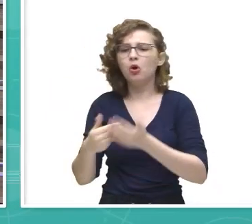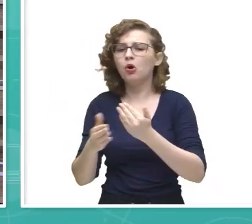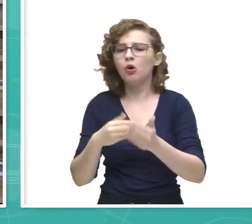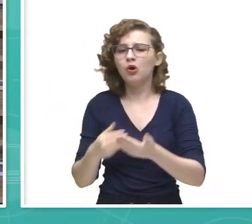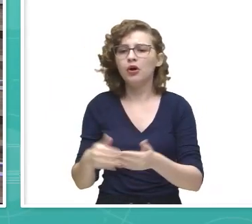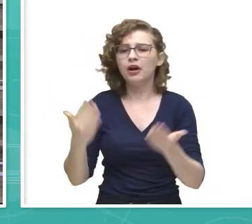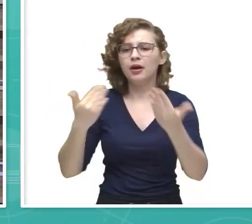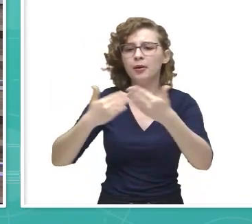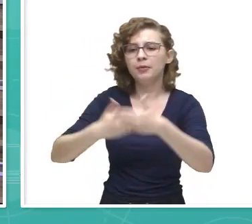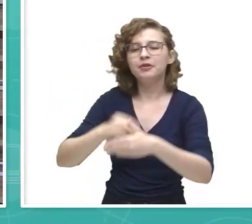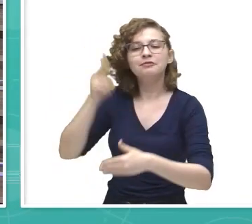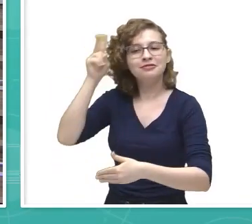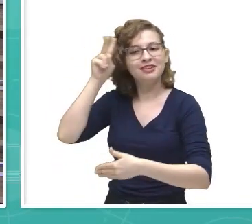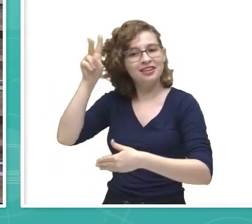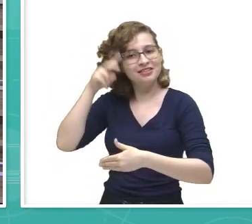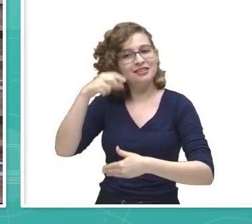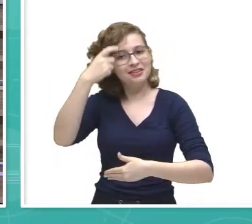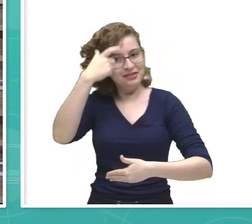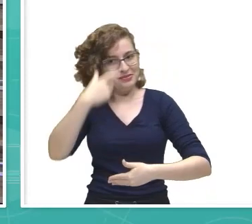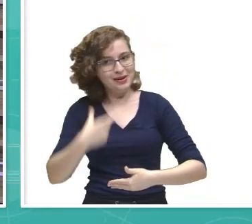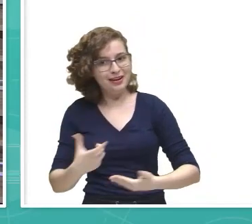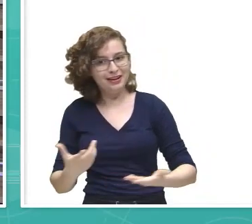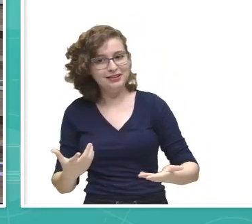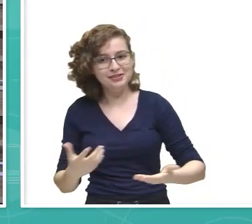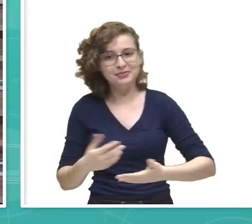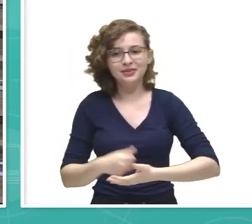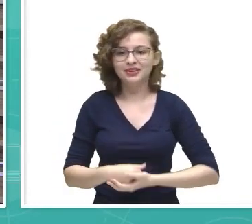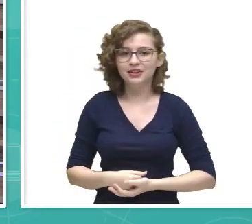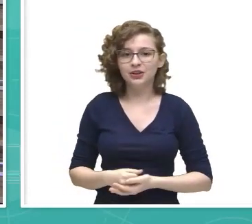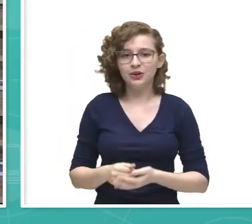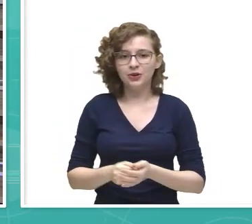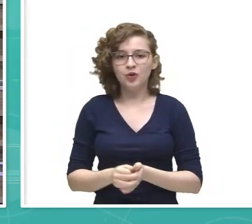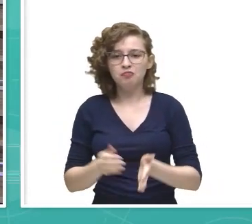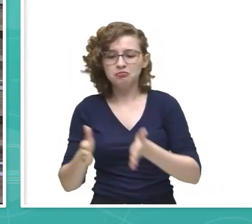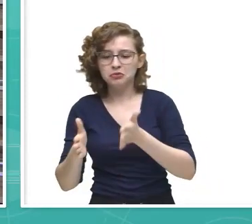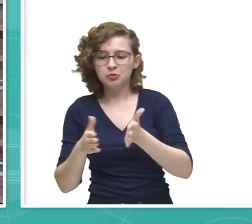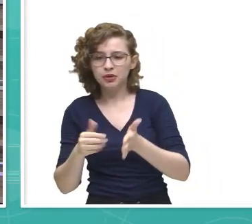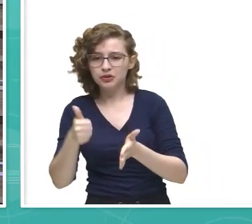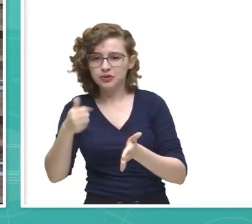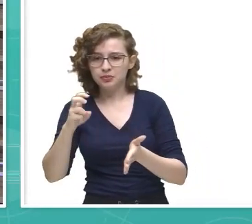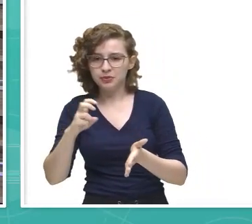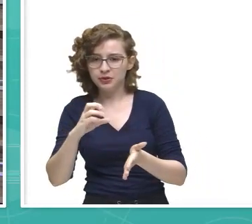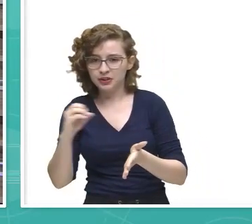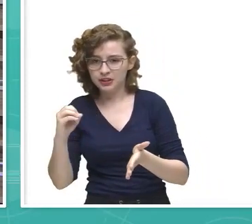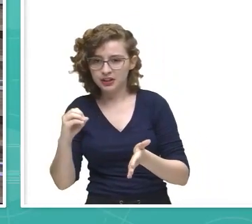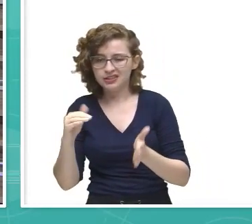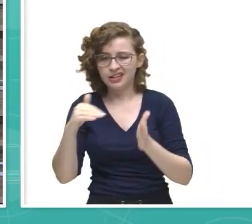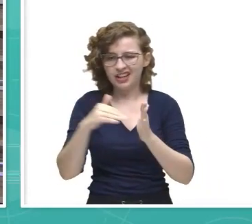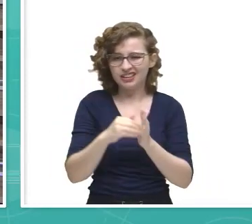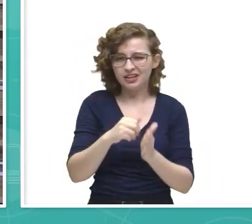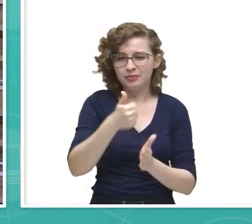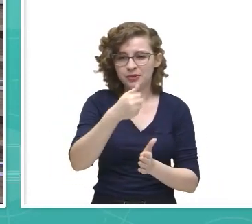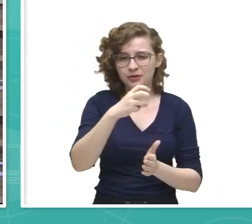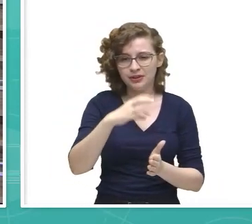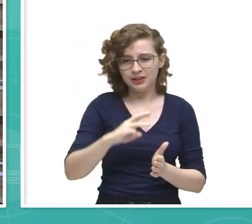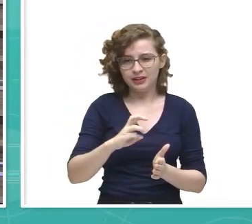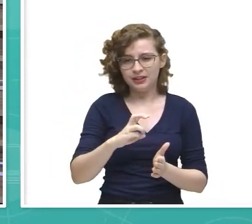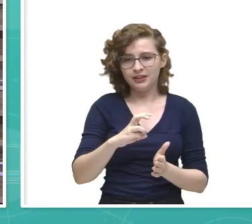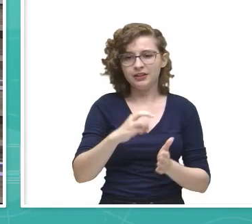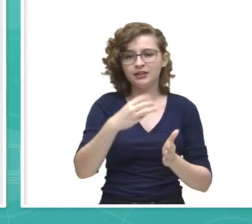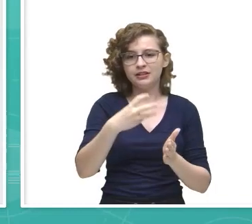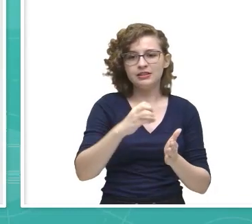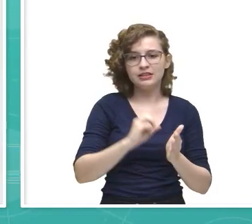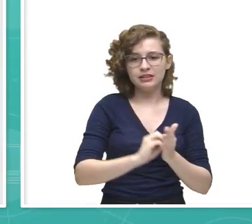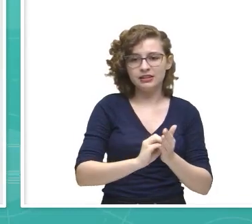vocês vão lembrar do professor dizendo que de 1500 a 1530 é o período pré-colonial brasileiro. Vamos lá, gente,